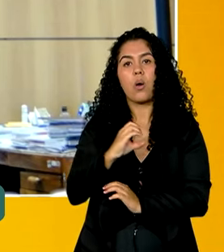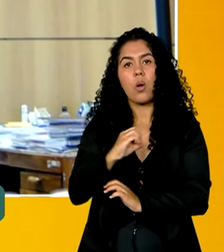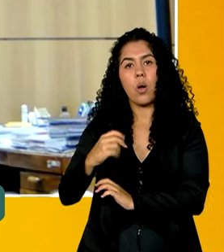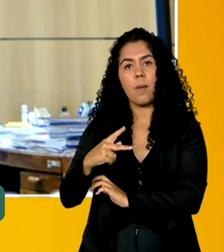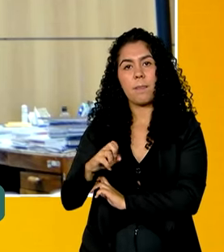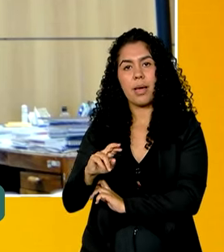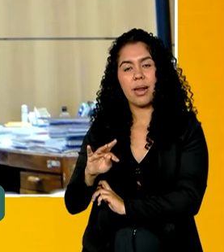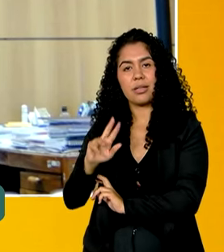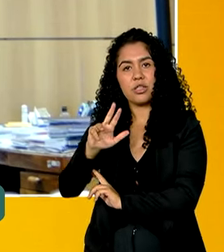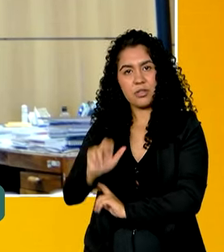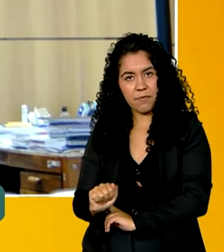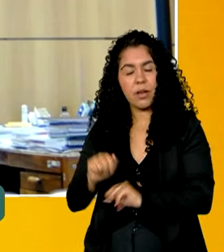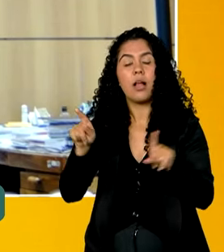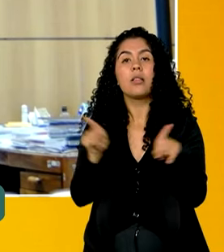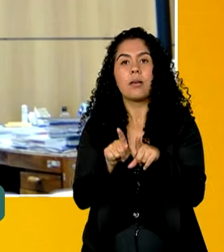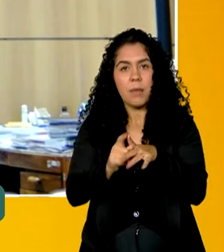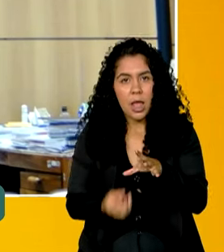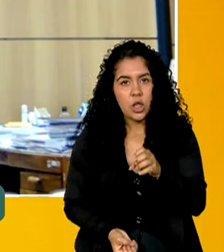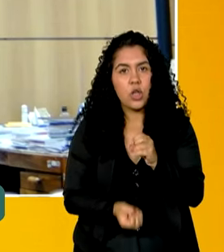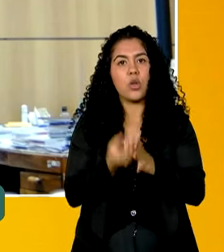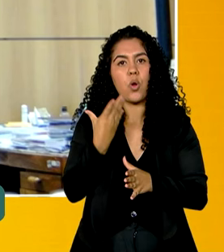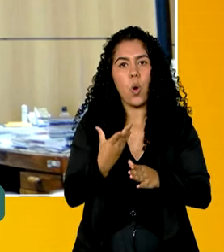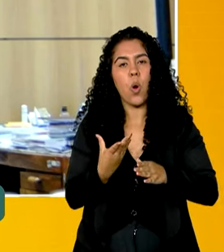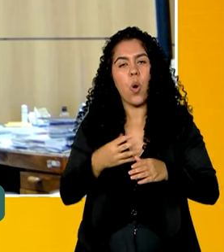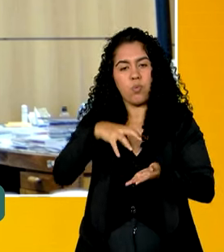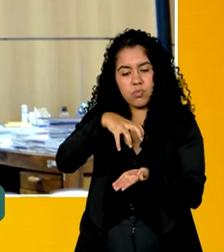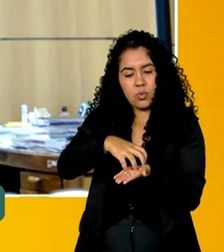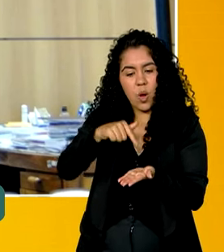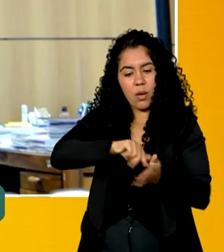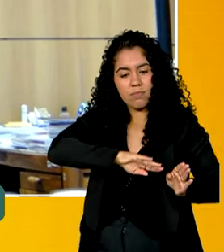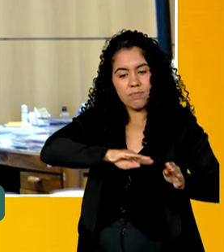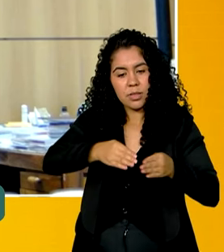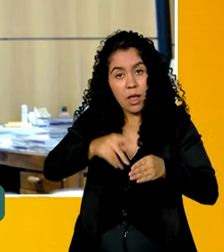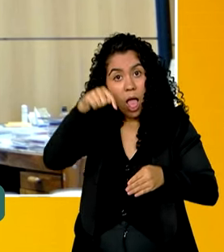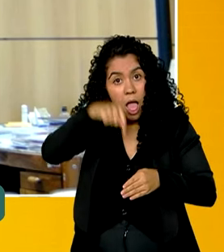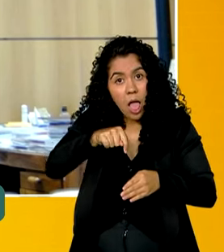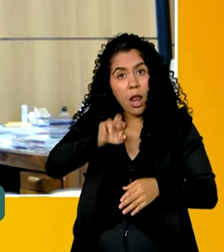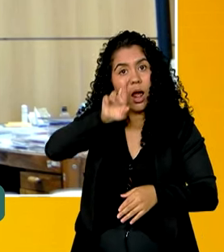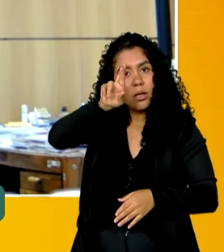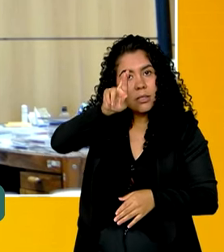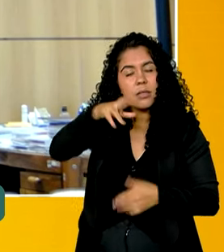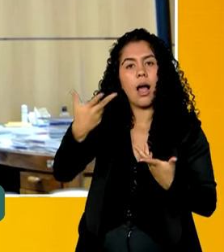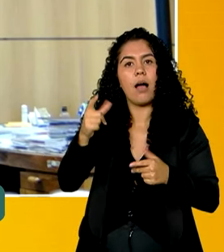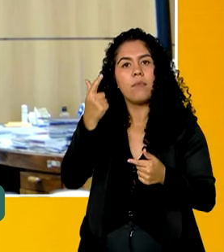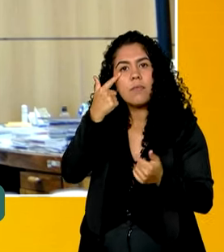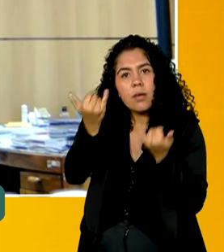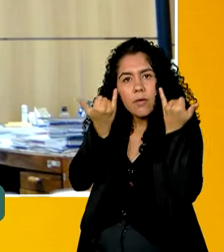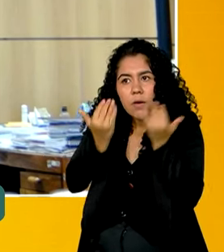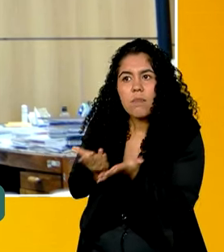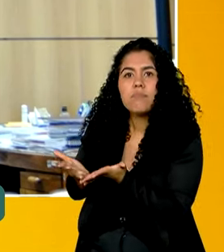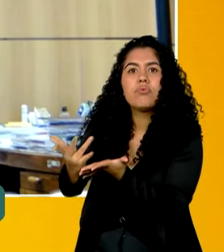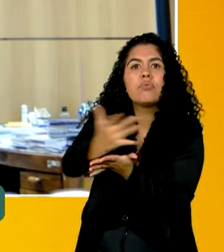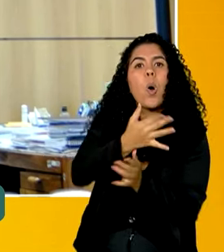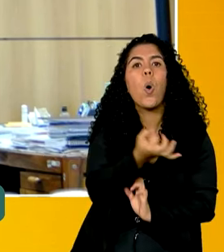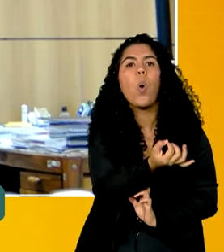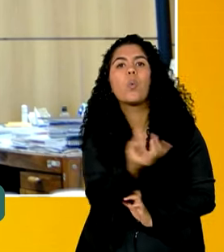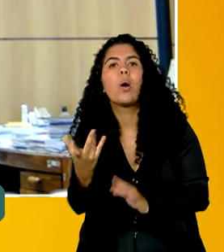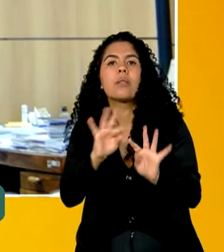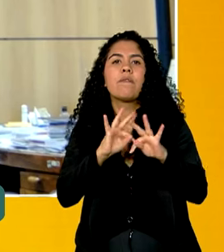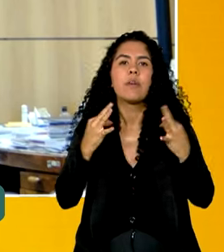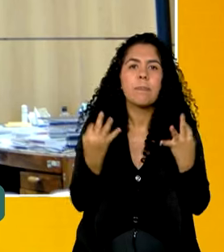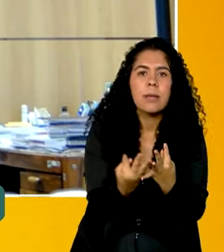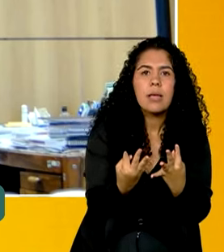criamos um comitê local aí que está fazendo todo o trabalho para regimentar quantas famílias, quantas pessoas envolvidas,